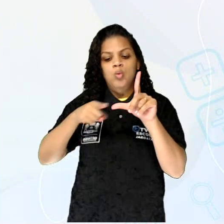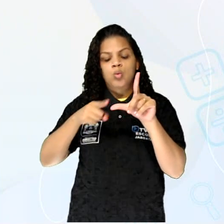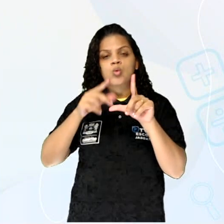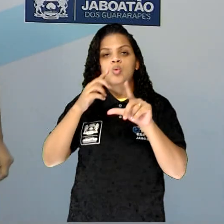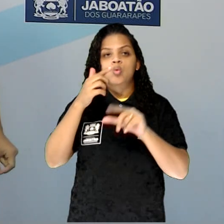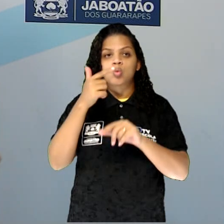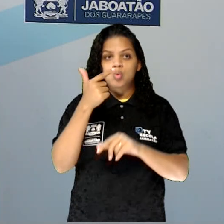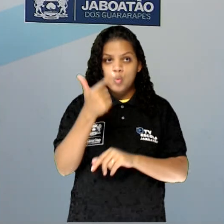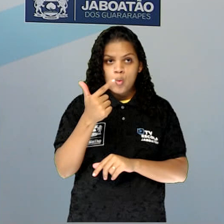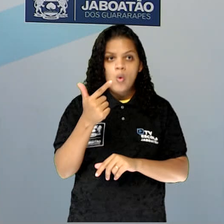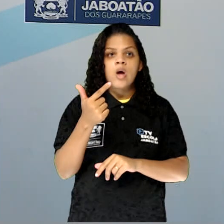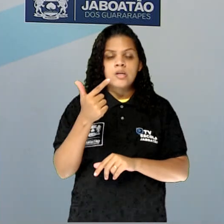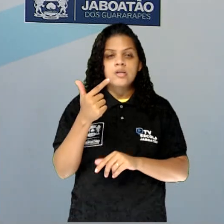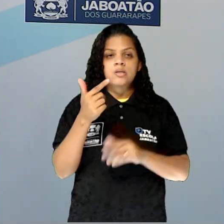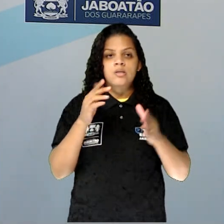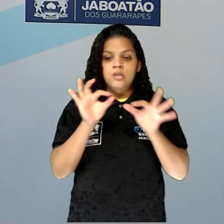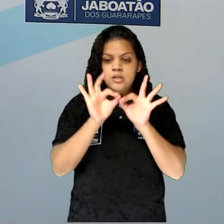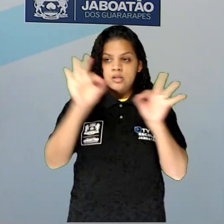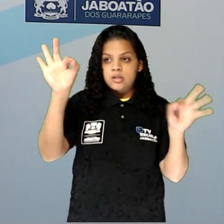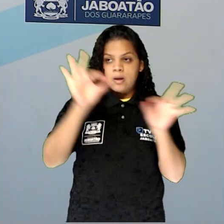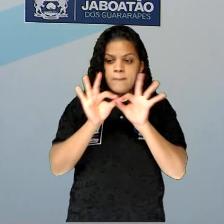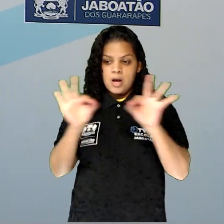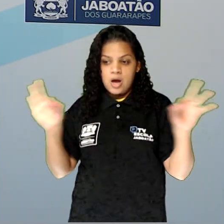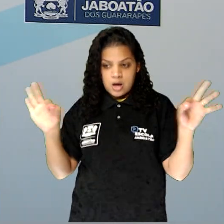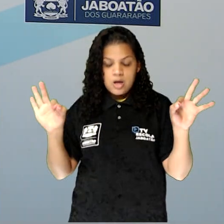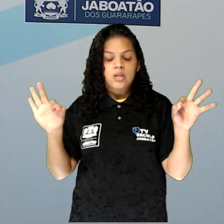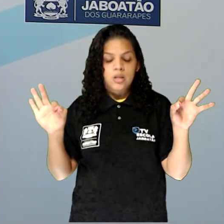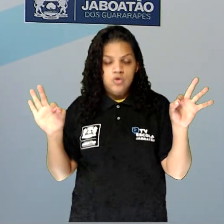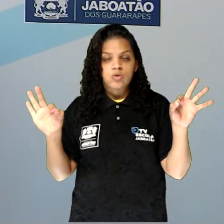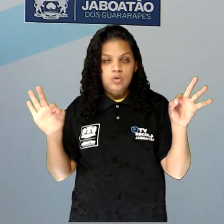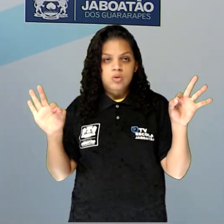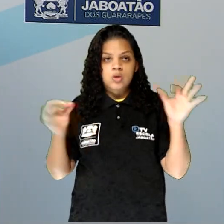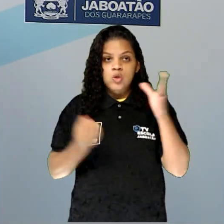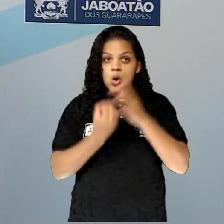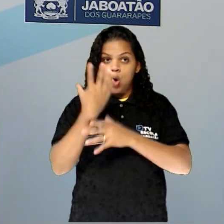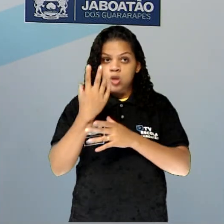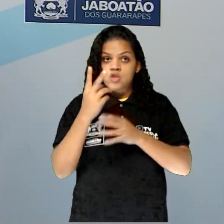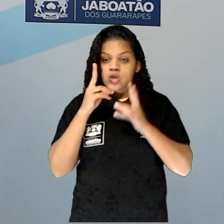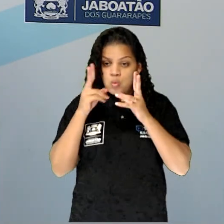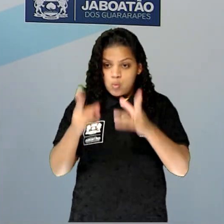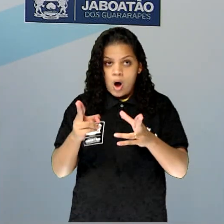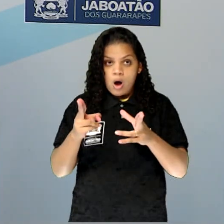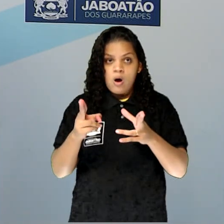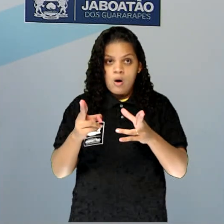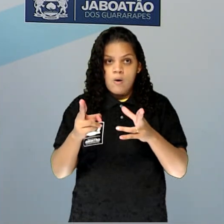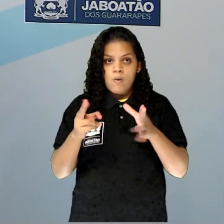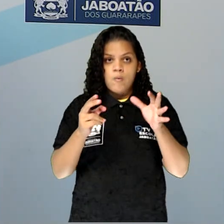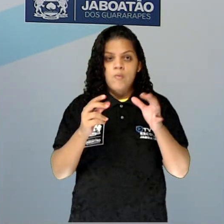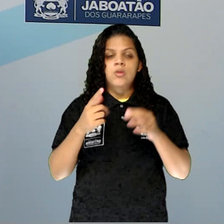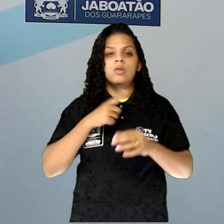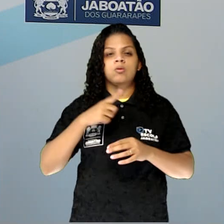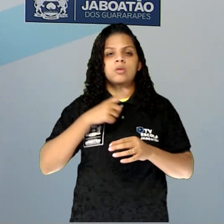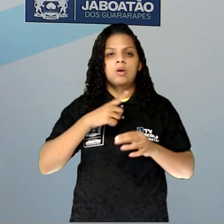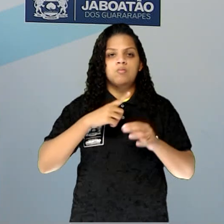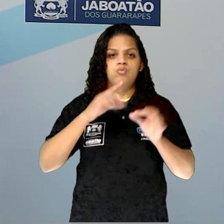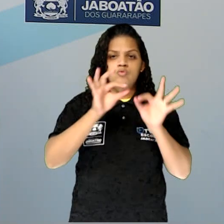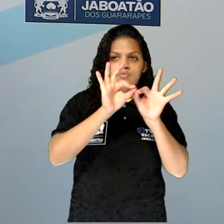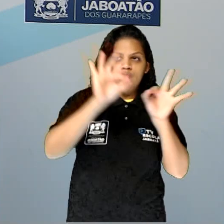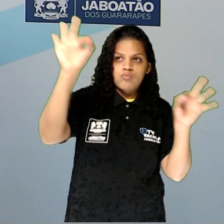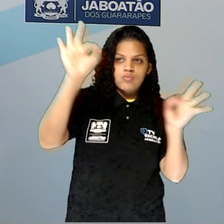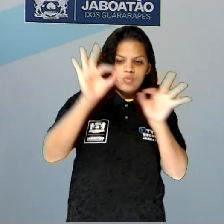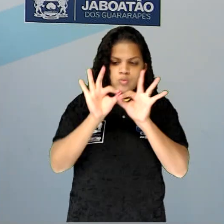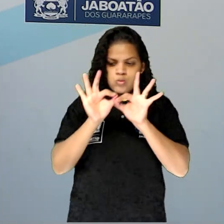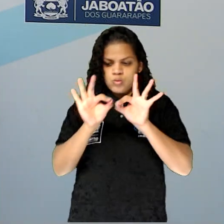origem Olha só nós temos aqui duas semi-retas é o primeiro